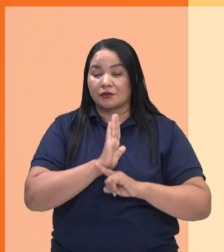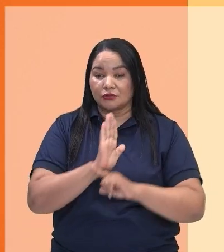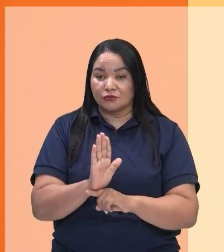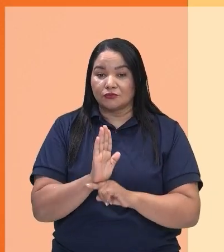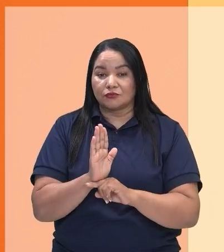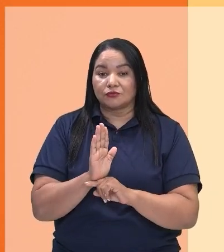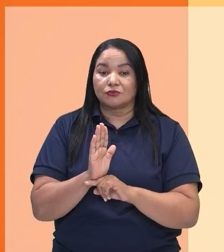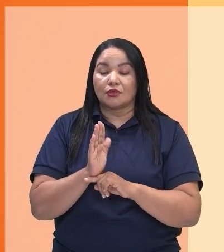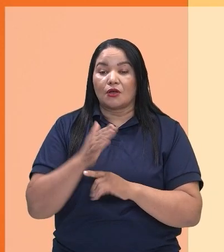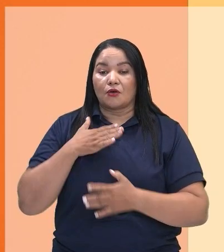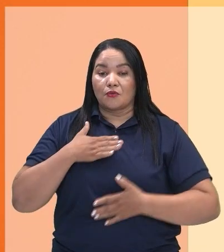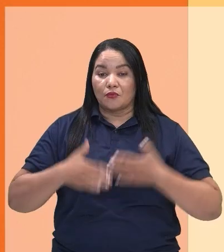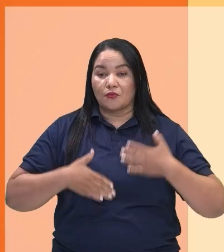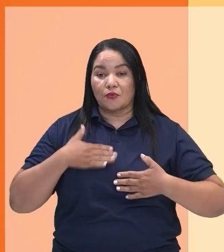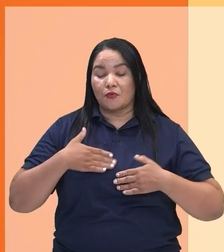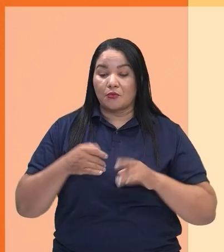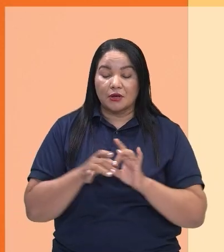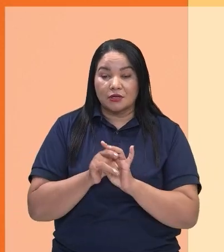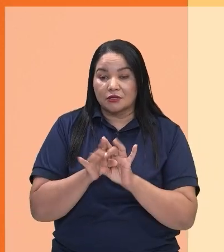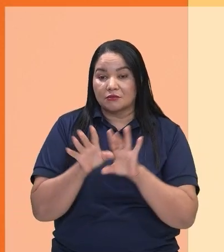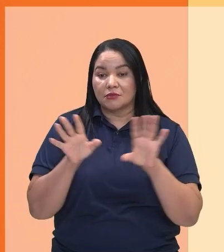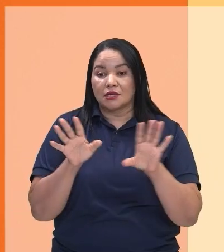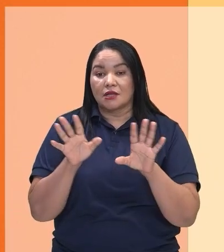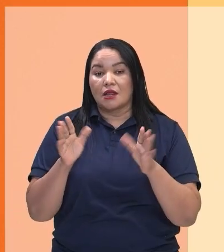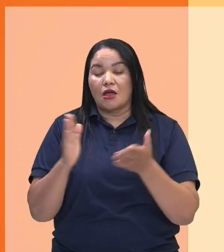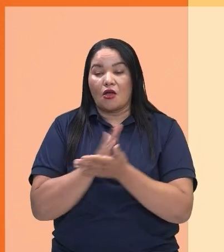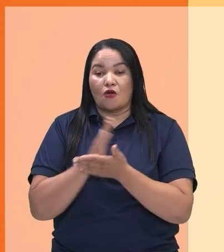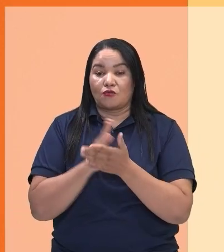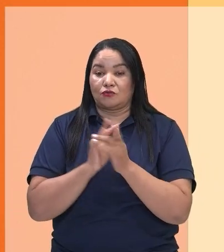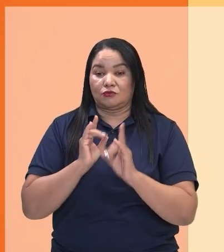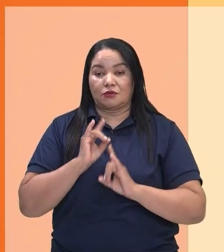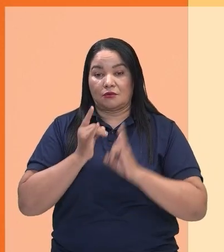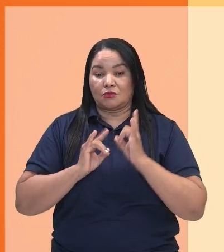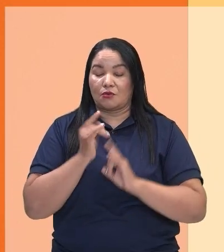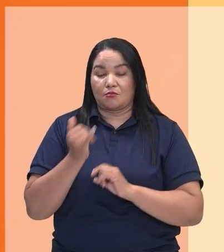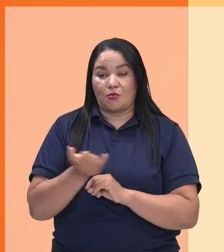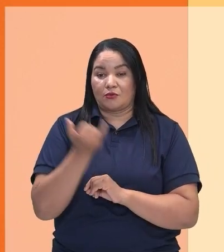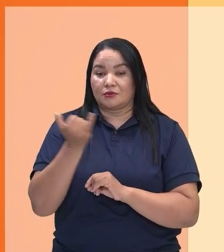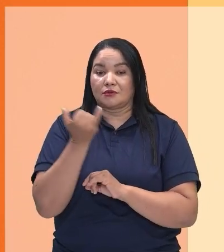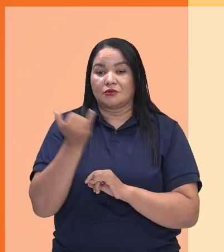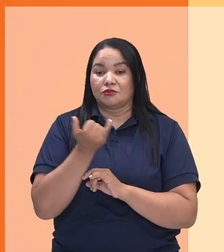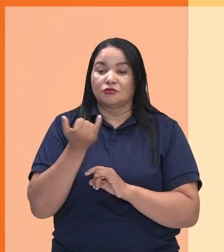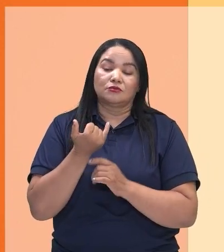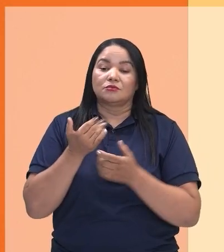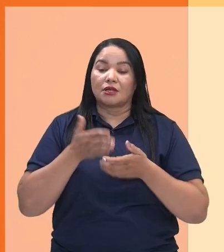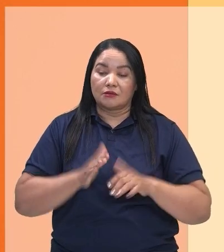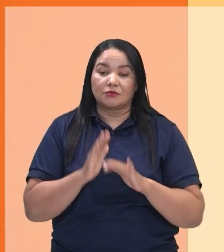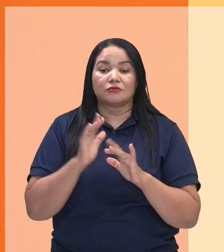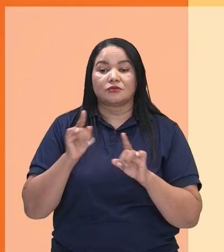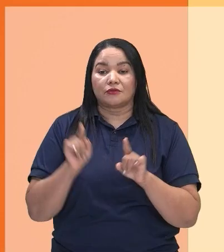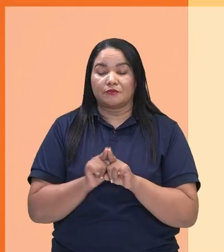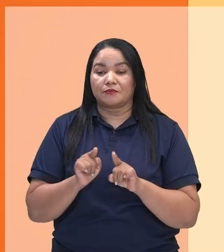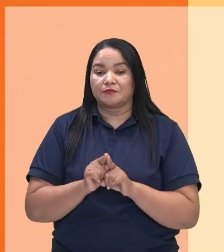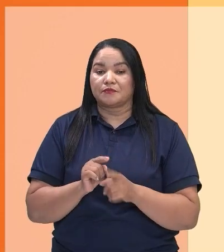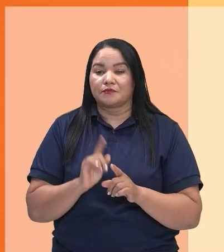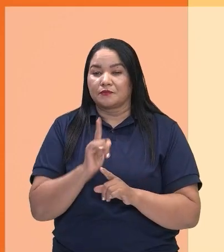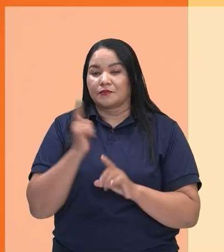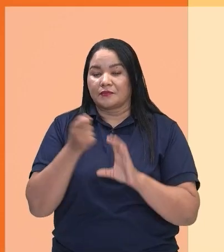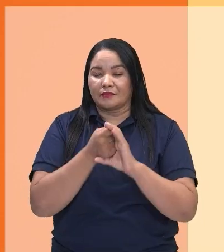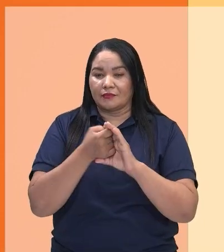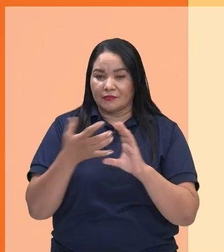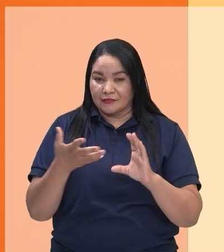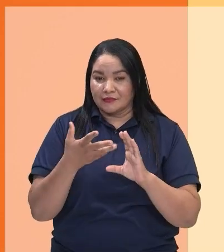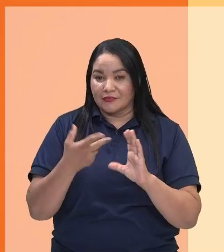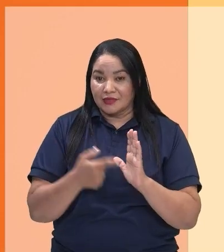liberar alguns hormônios que são importantes para a questão reprodutiva, certo? Bom, a gente tem outras características aí